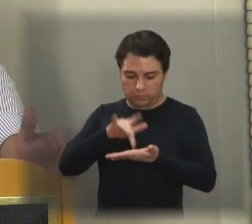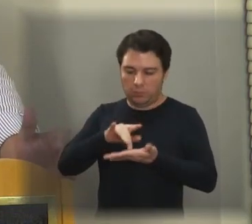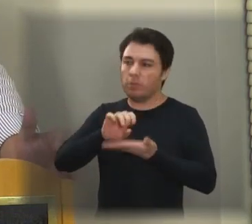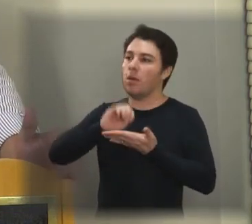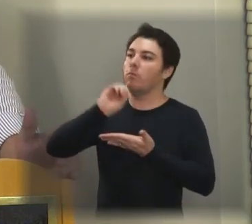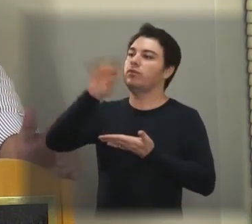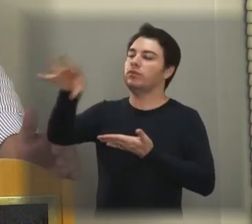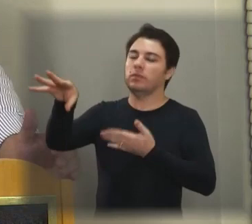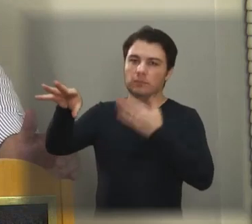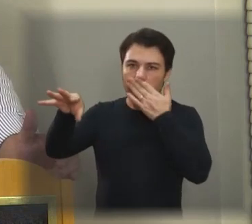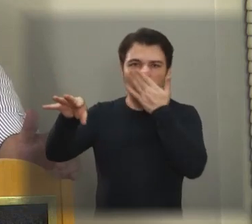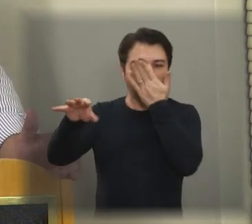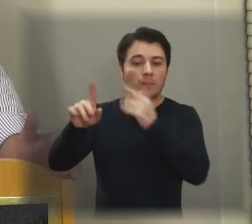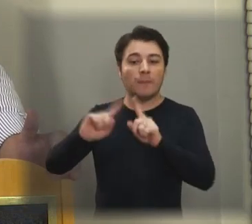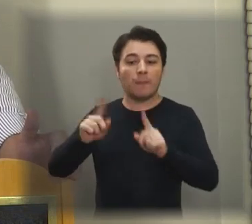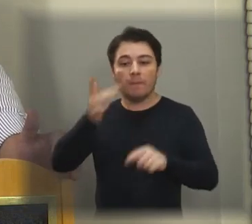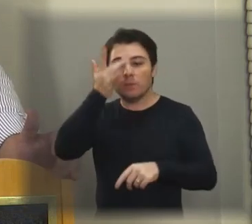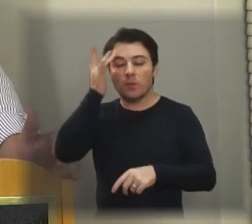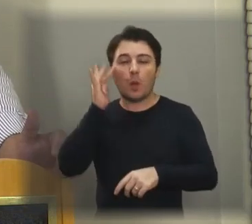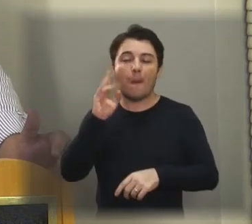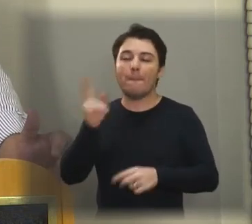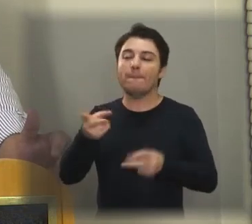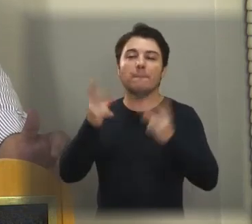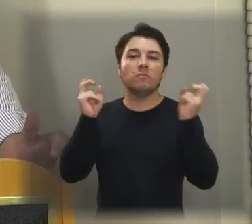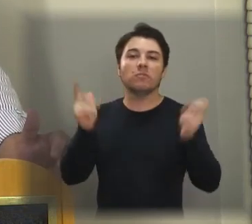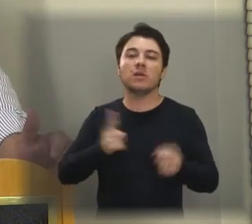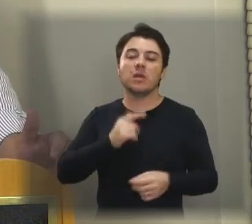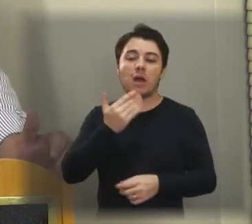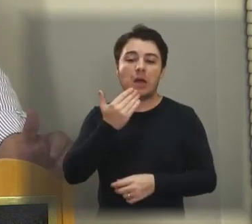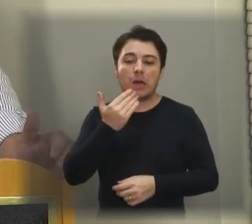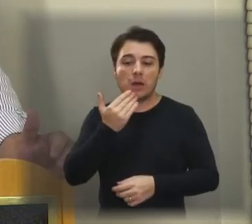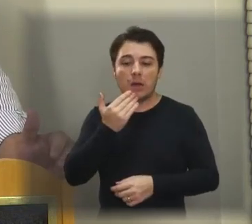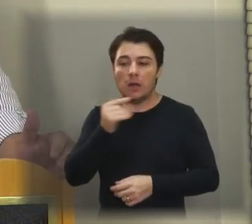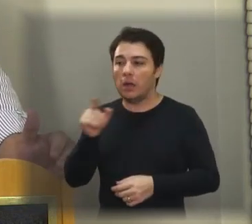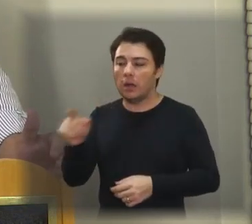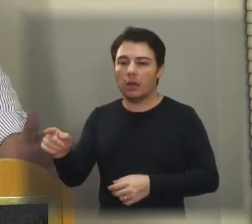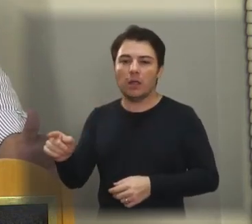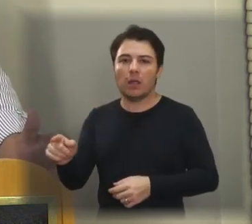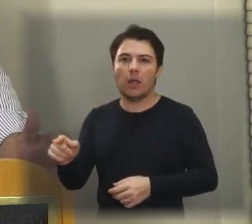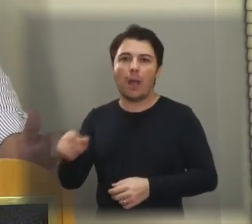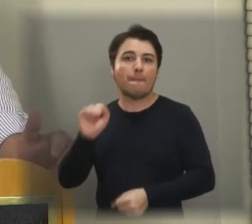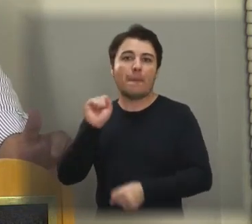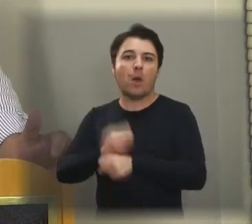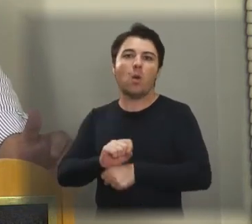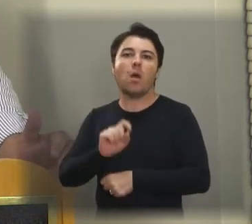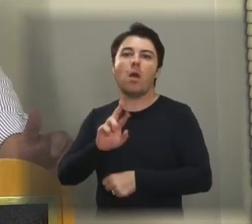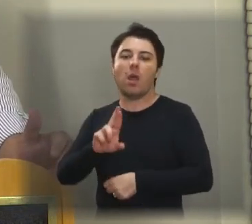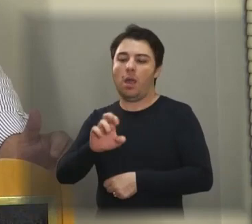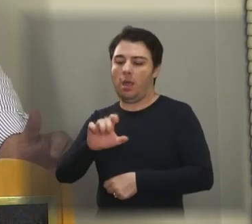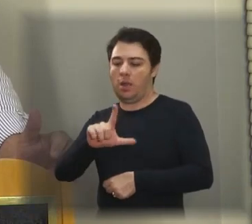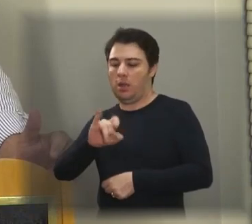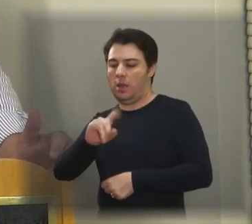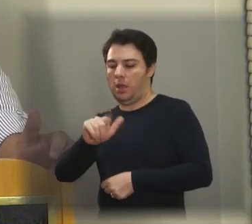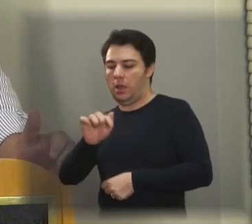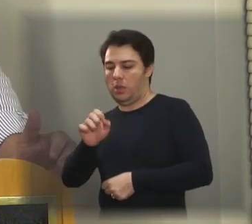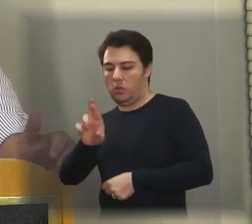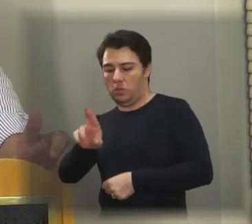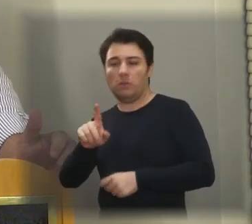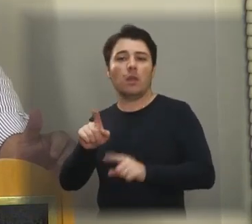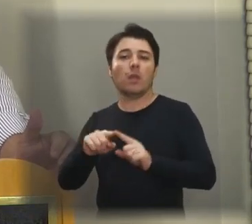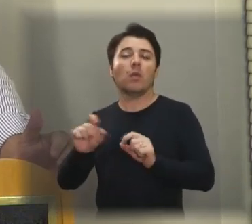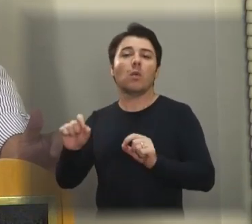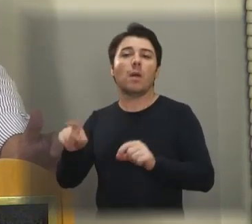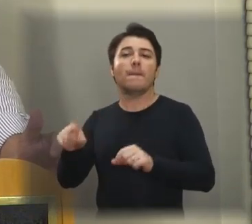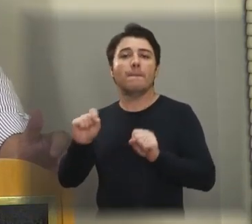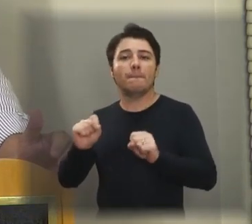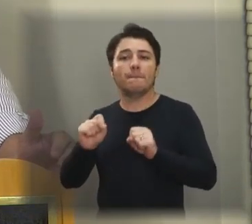alimentador o operador viu que desligou ele enxerga tudo é feito não passou por um regador no meio do circuito que que ele pode fazer manda